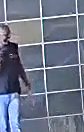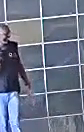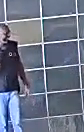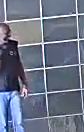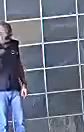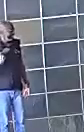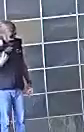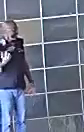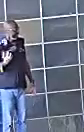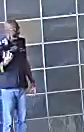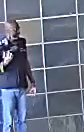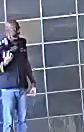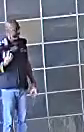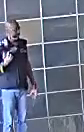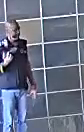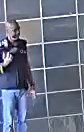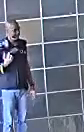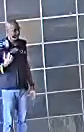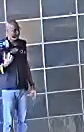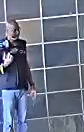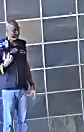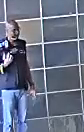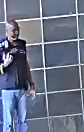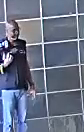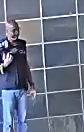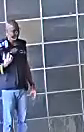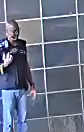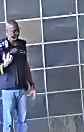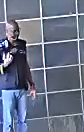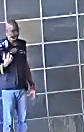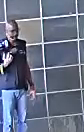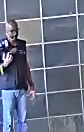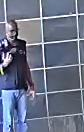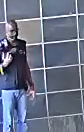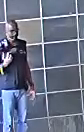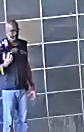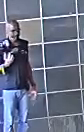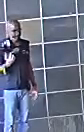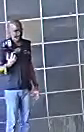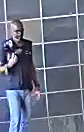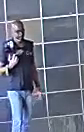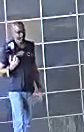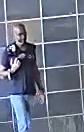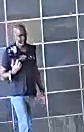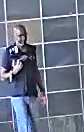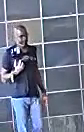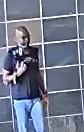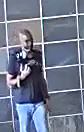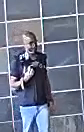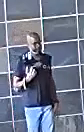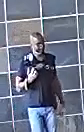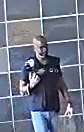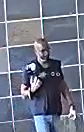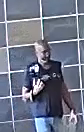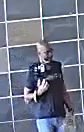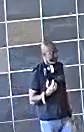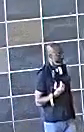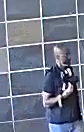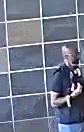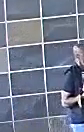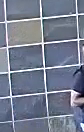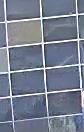a confusão e o desrespeito começaram em Juiz de Fora mesmo a galera chegando no horário o despreparo